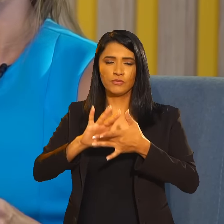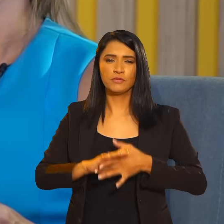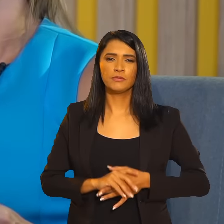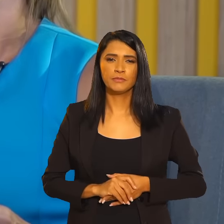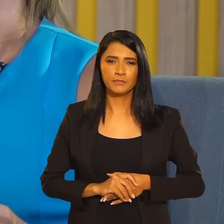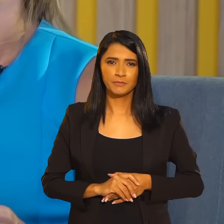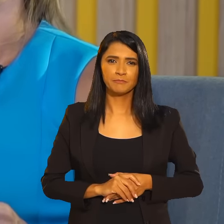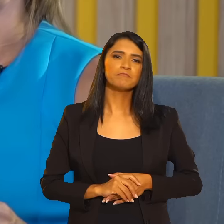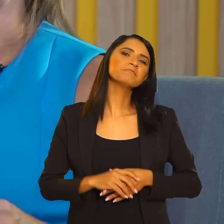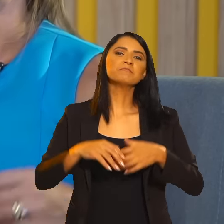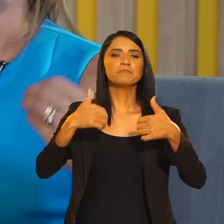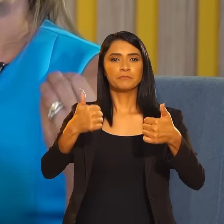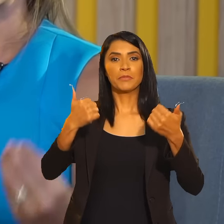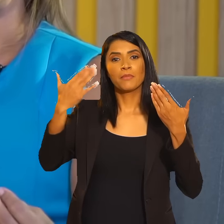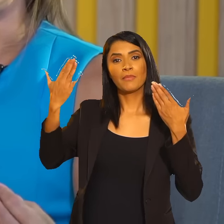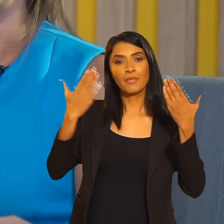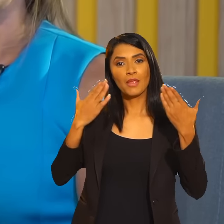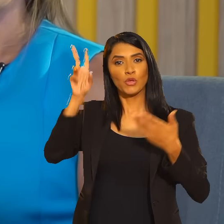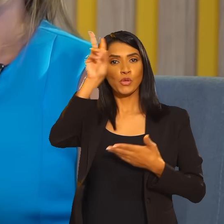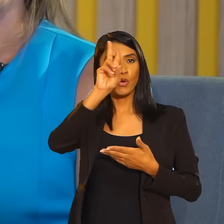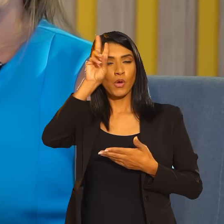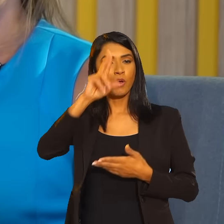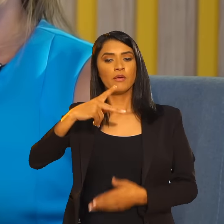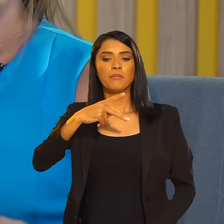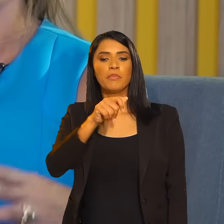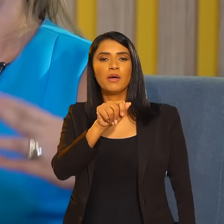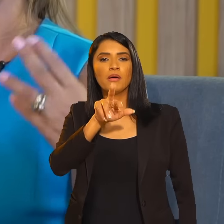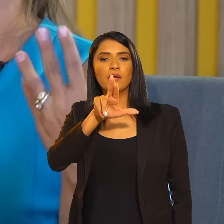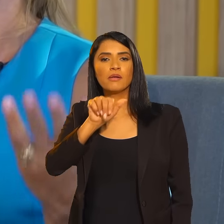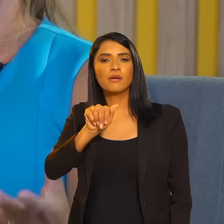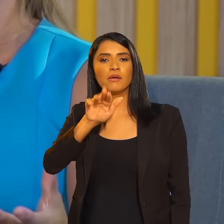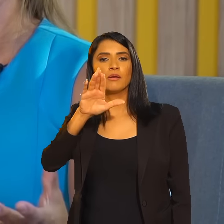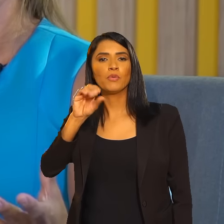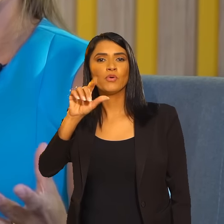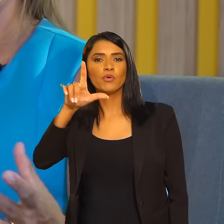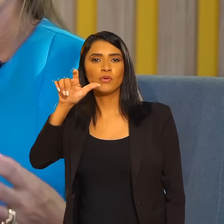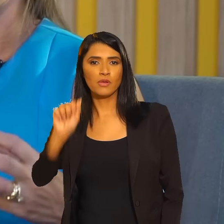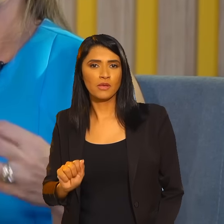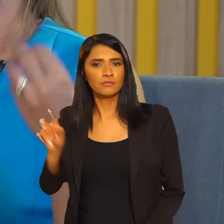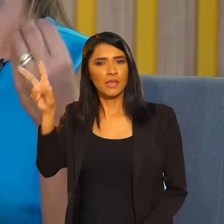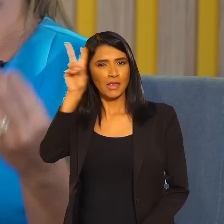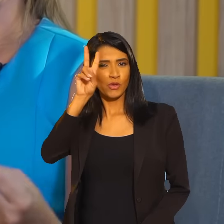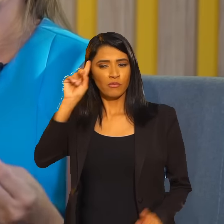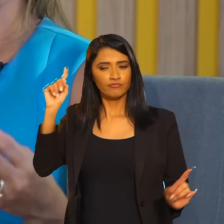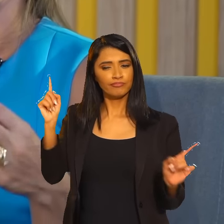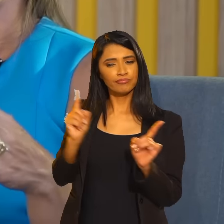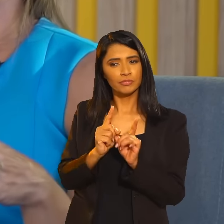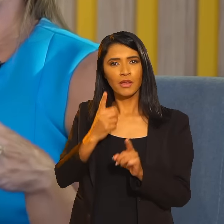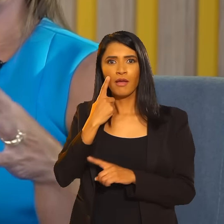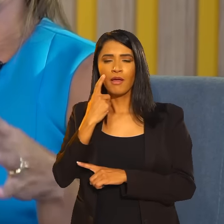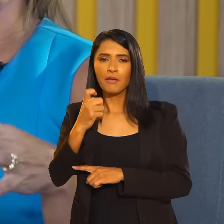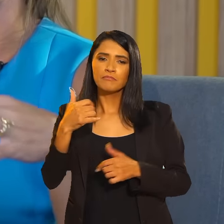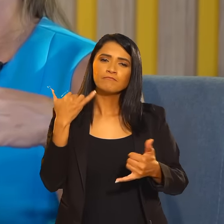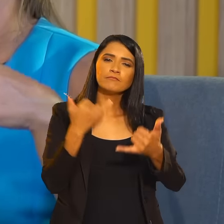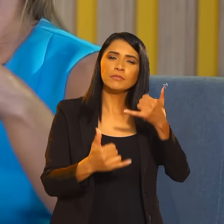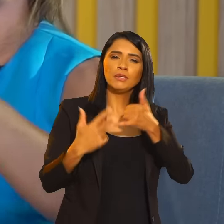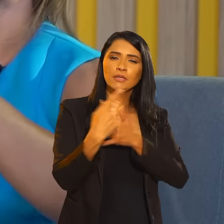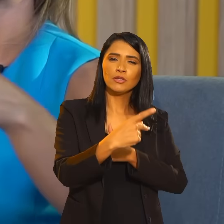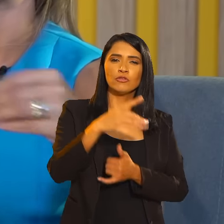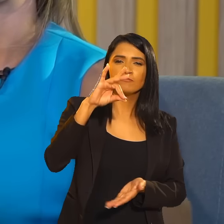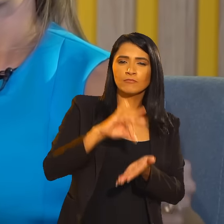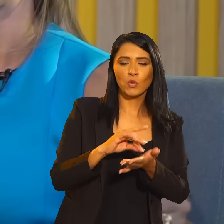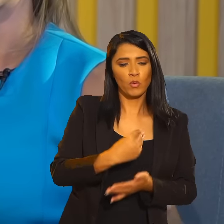Amém. Muito bem, parábolas. As parábolas eram histórias curtas, e interessantes, muito próximas da